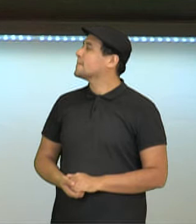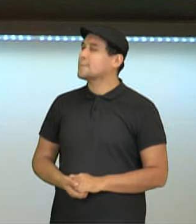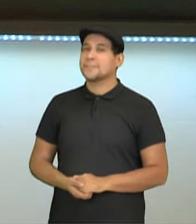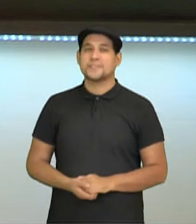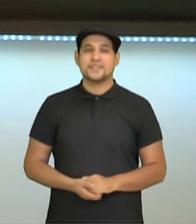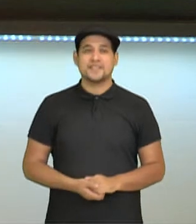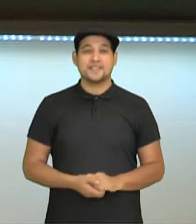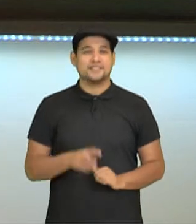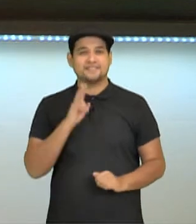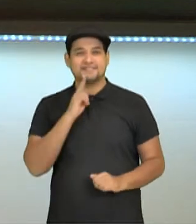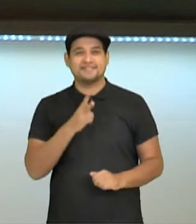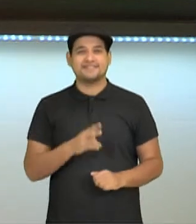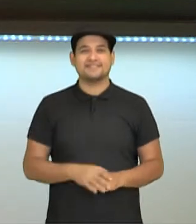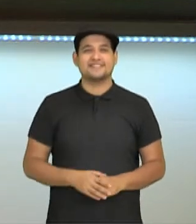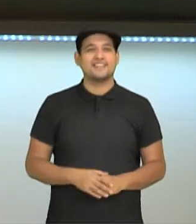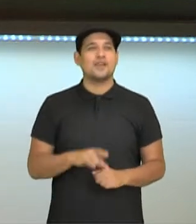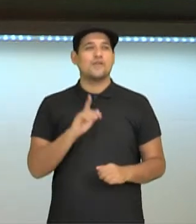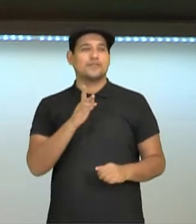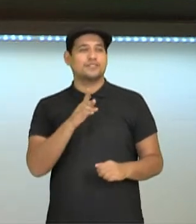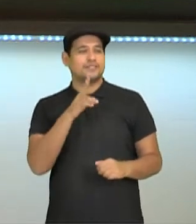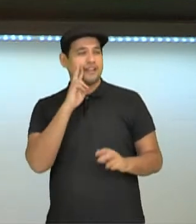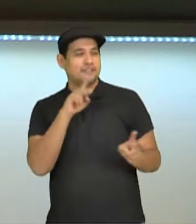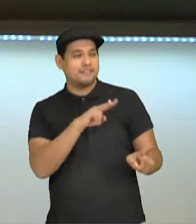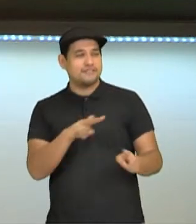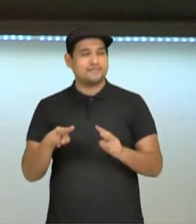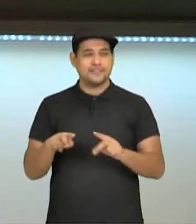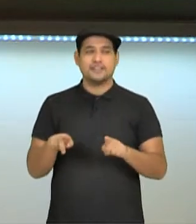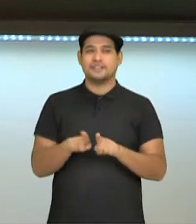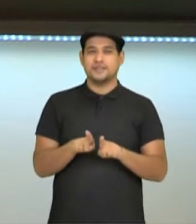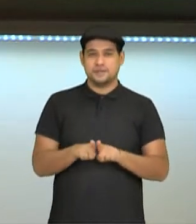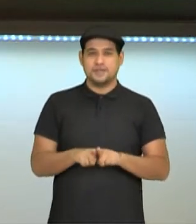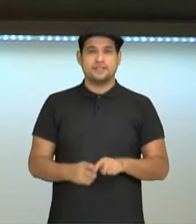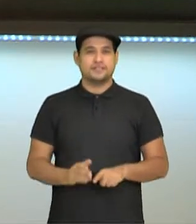Bom, então aqui vocês acompanharam, né,